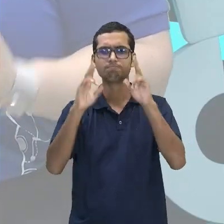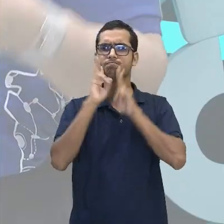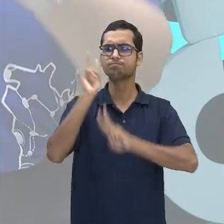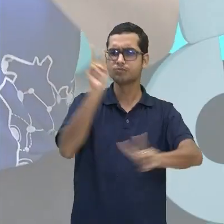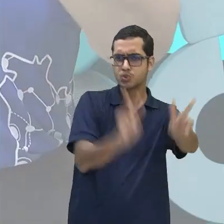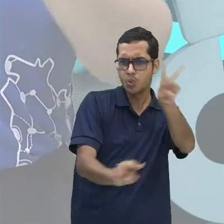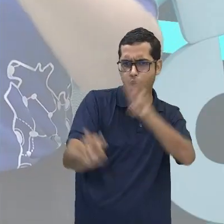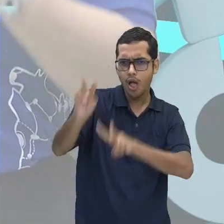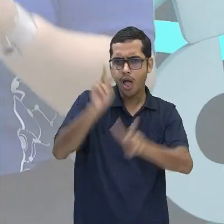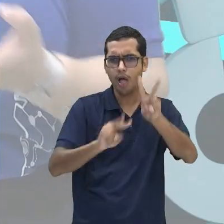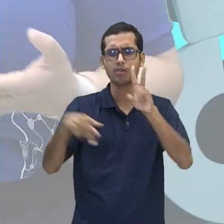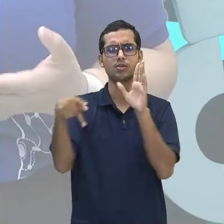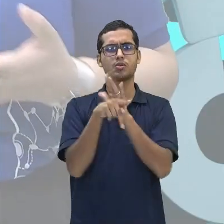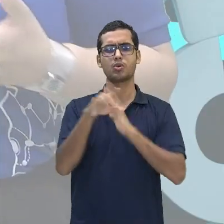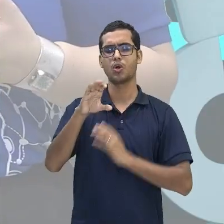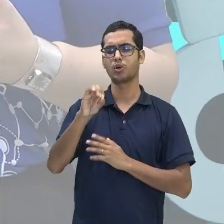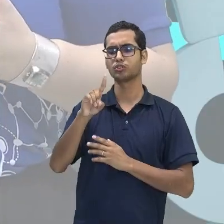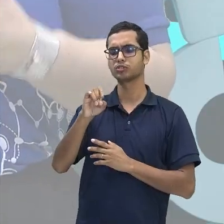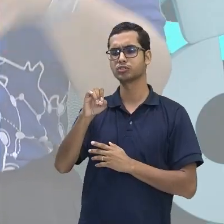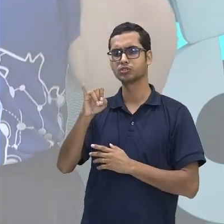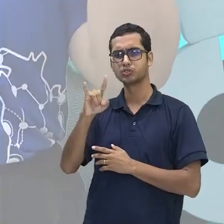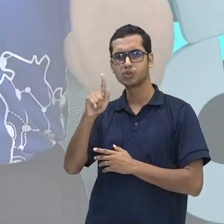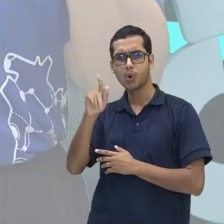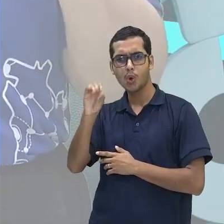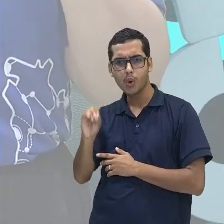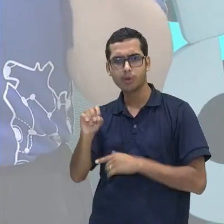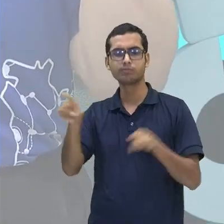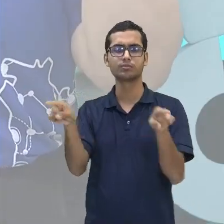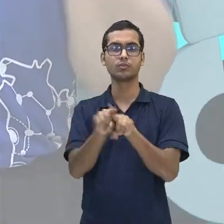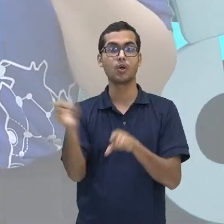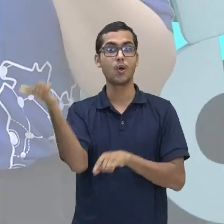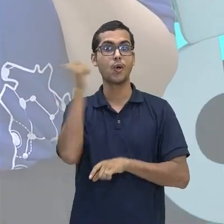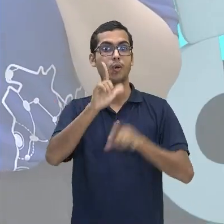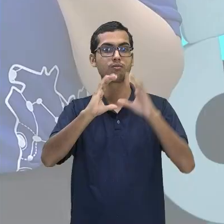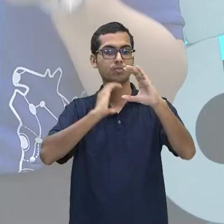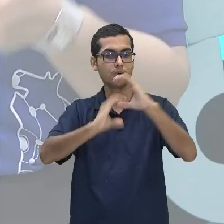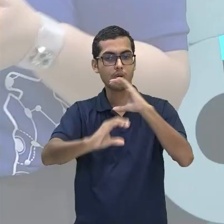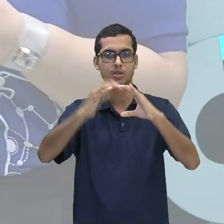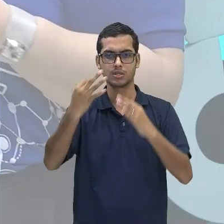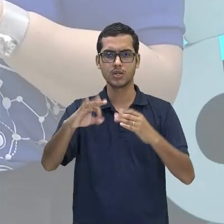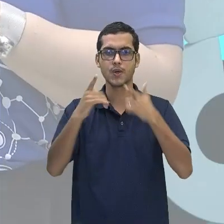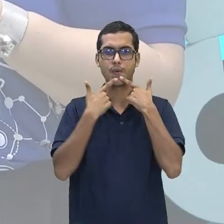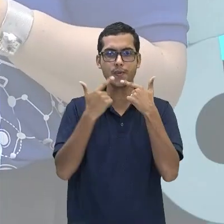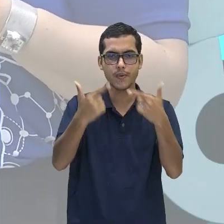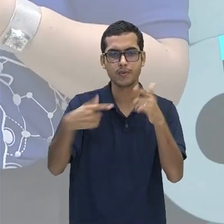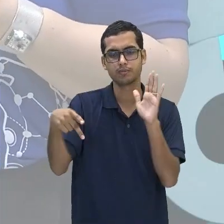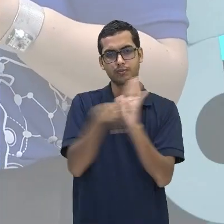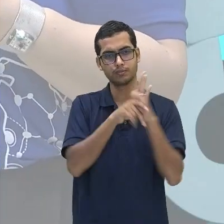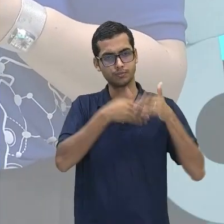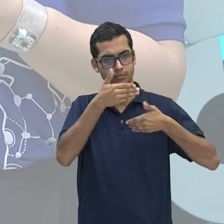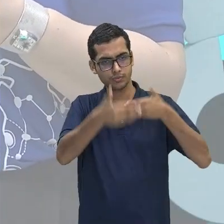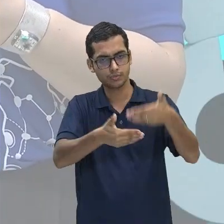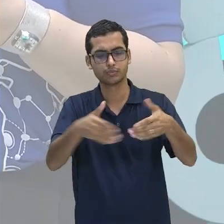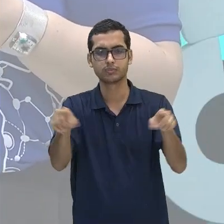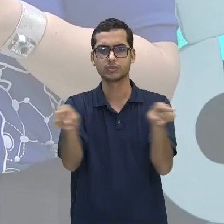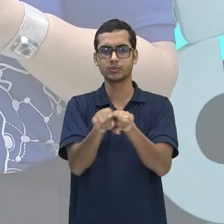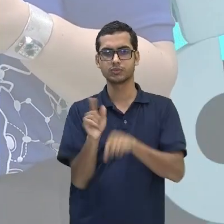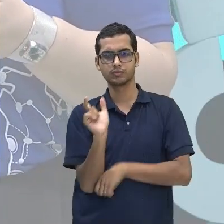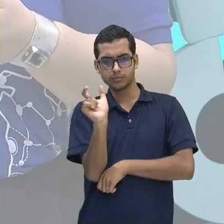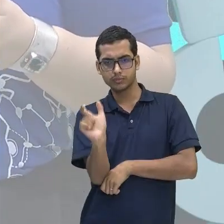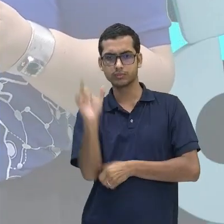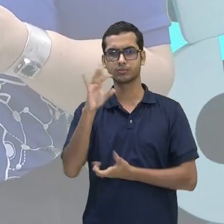significam alguma coisa, trazem comunicação. Então percebam, linguagem é esse processo de expressar-se